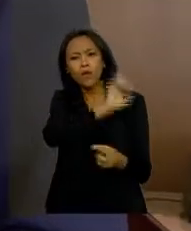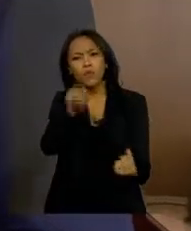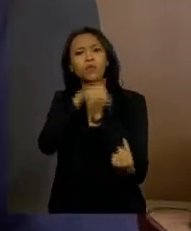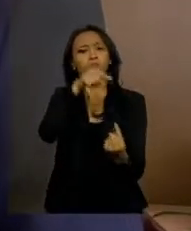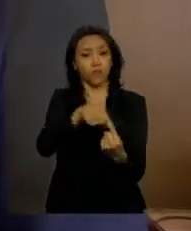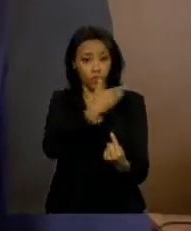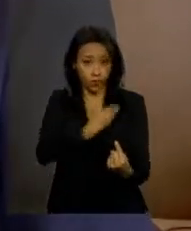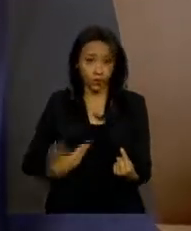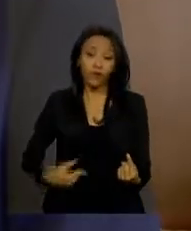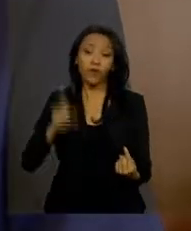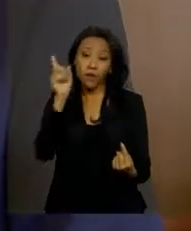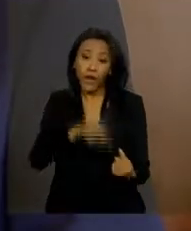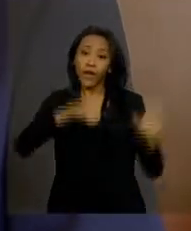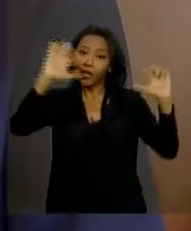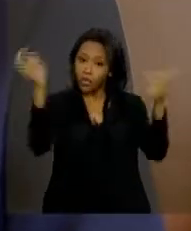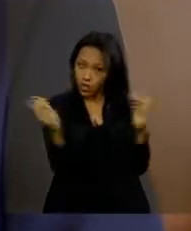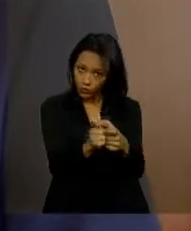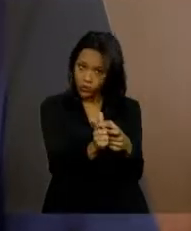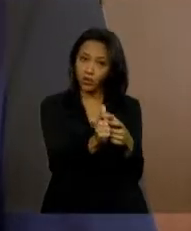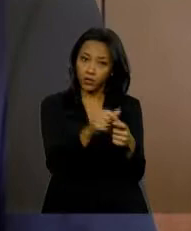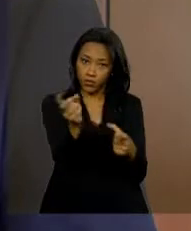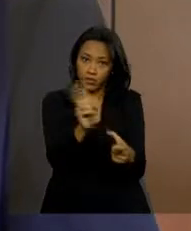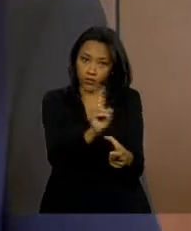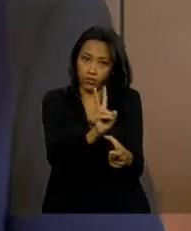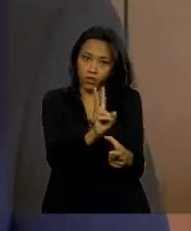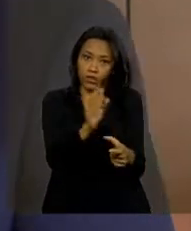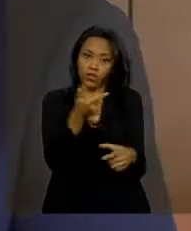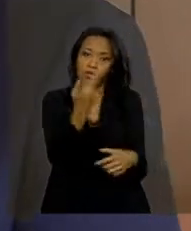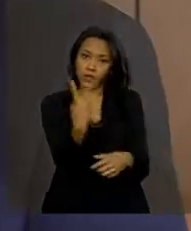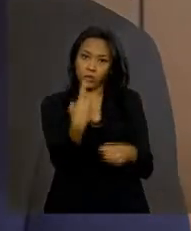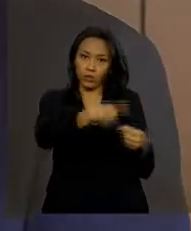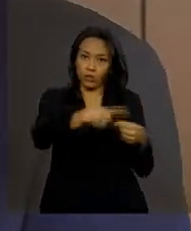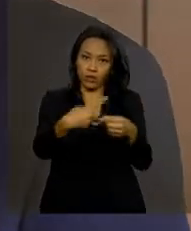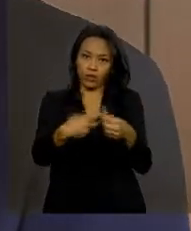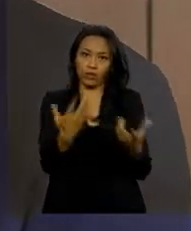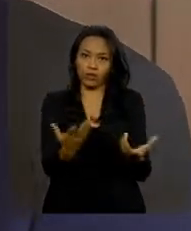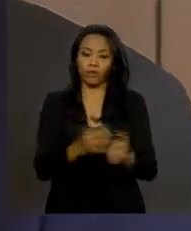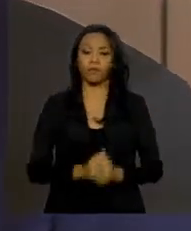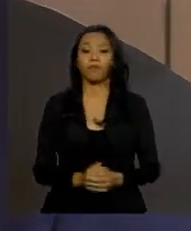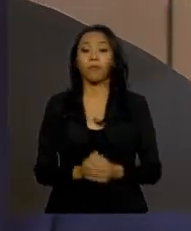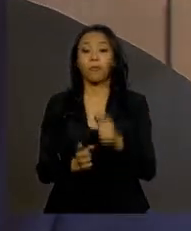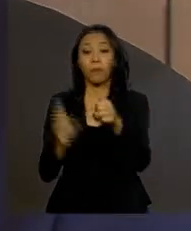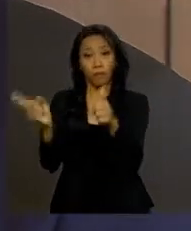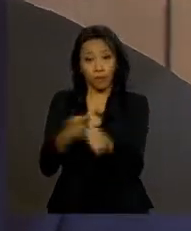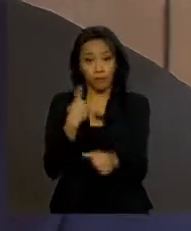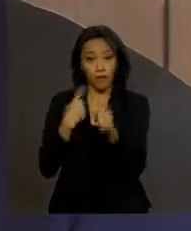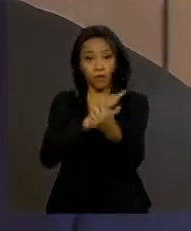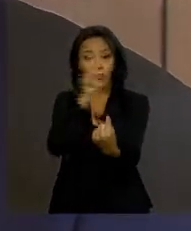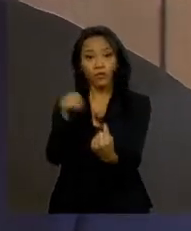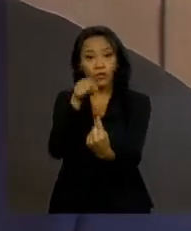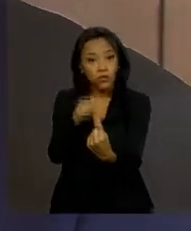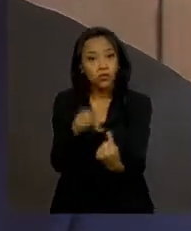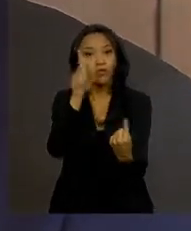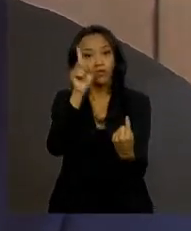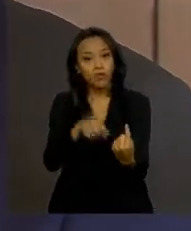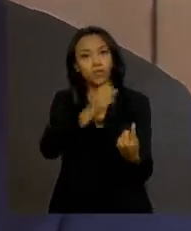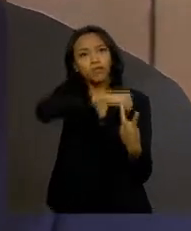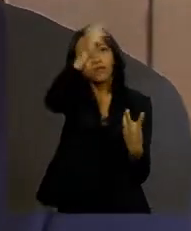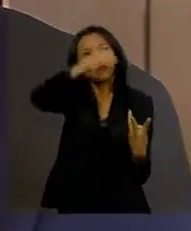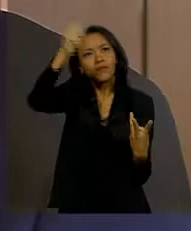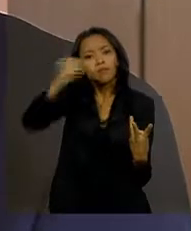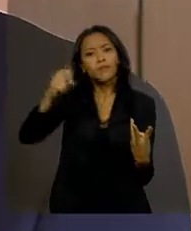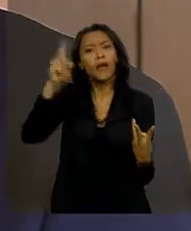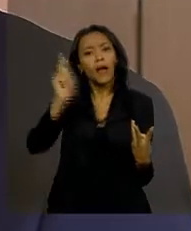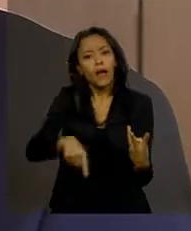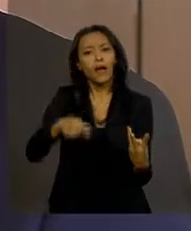é desafogar boa vista e pacaraíma primeiro esse processo de interiorização ele tem como objetivo primeiro integrar